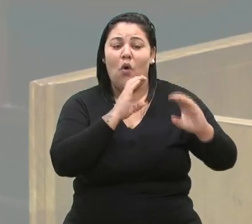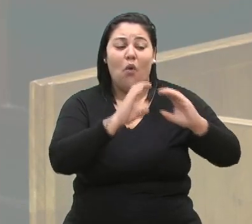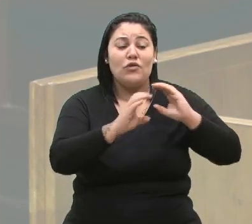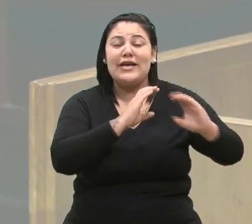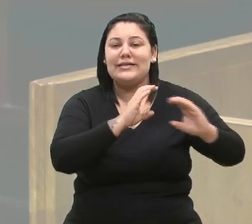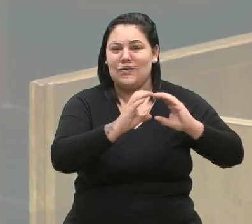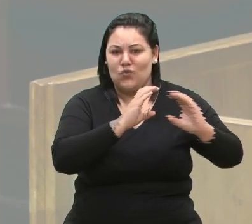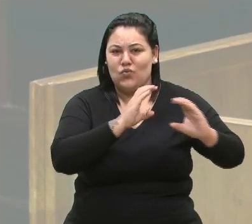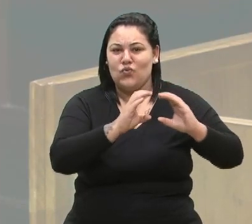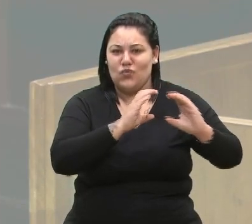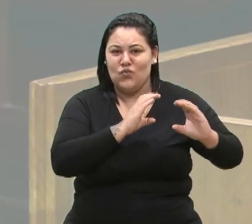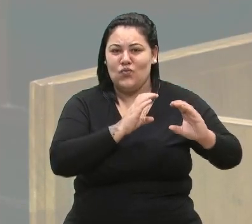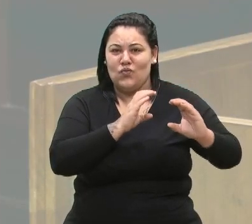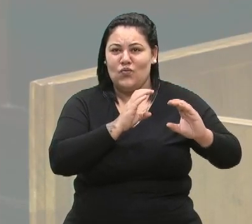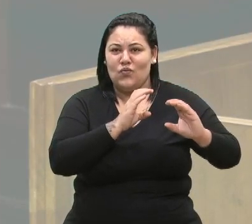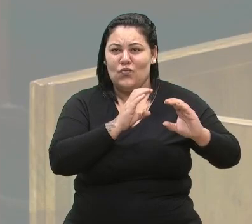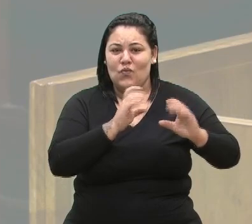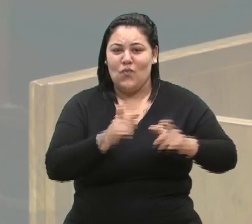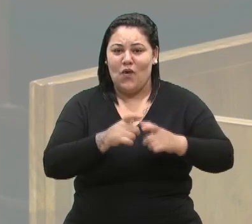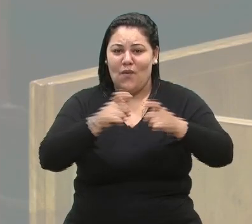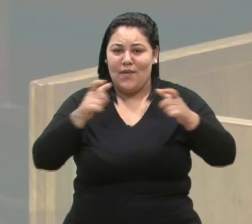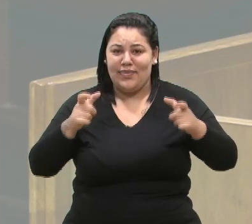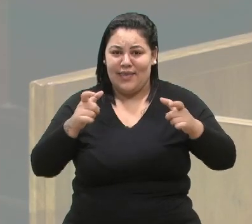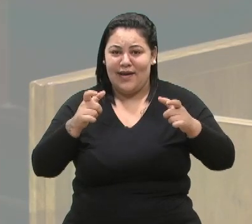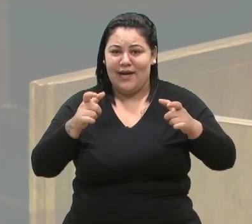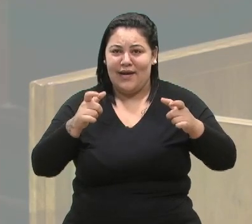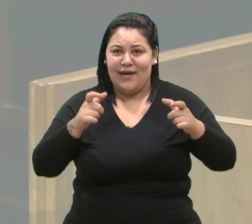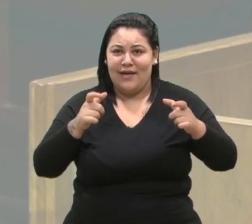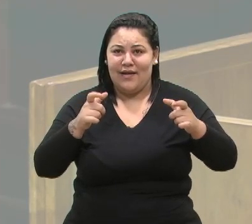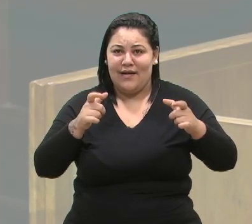recurso da destinação dos 6%.